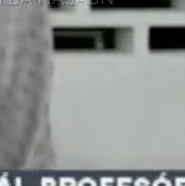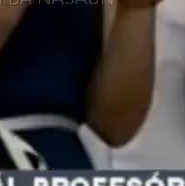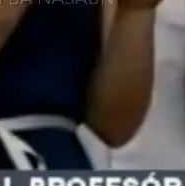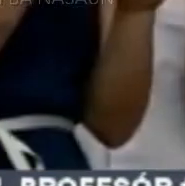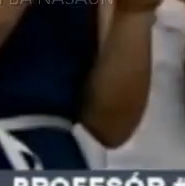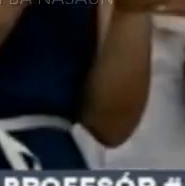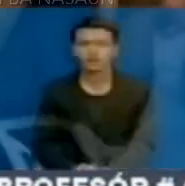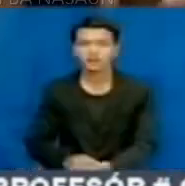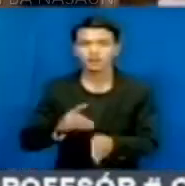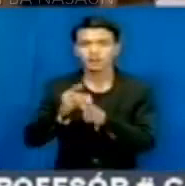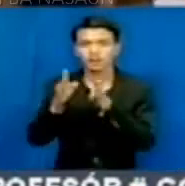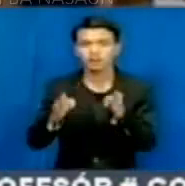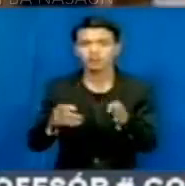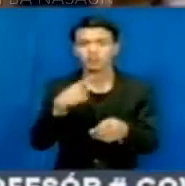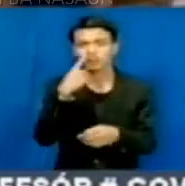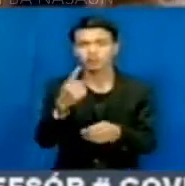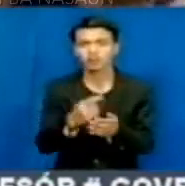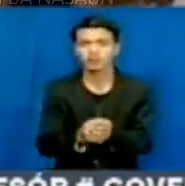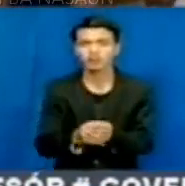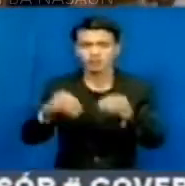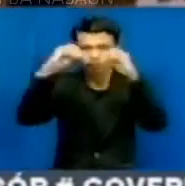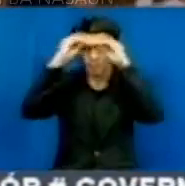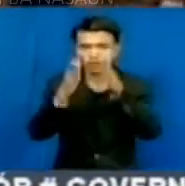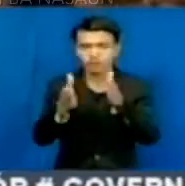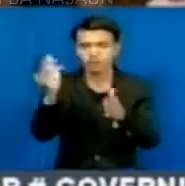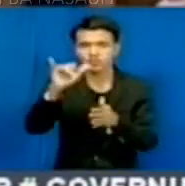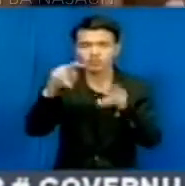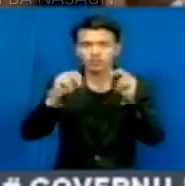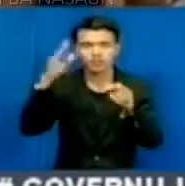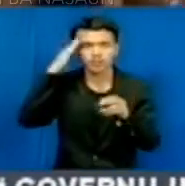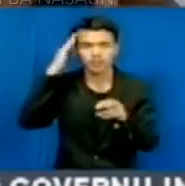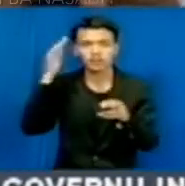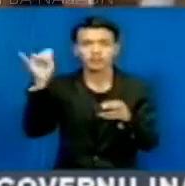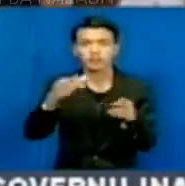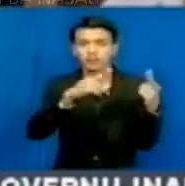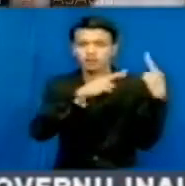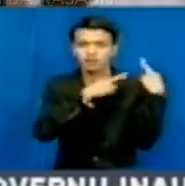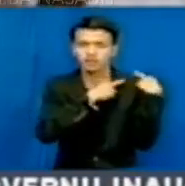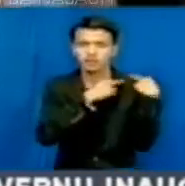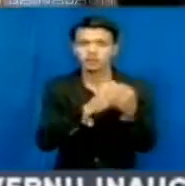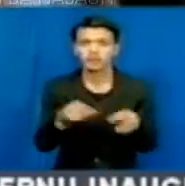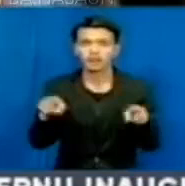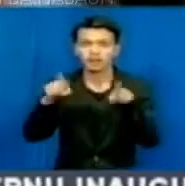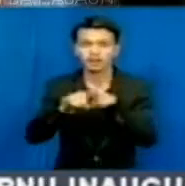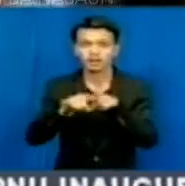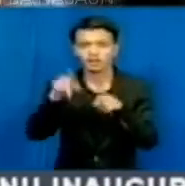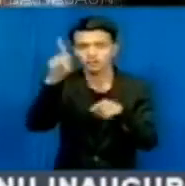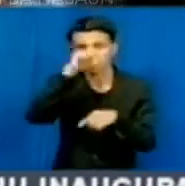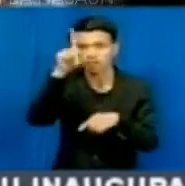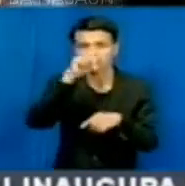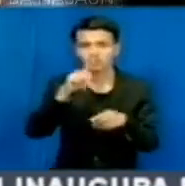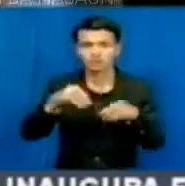de o tornar. Dirigente Ney Hateten, Manor em Síria tem que Hateten Síria no papel no dar mediador,